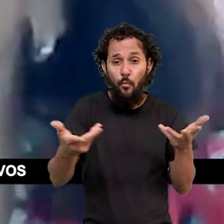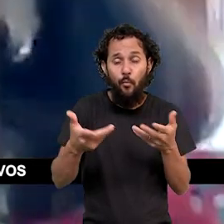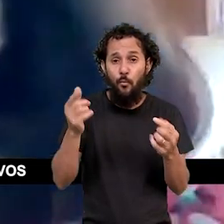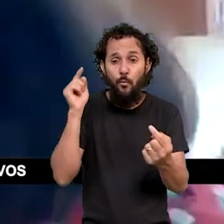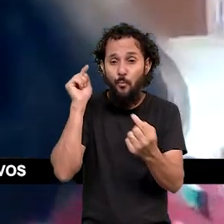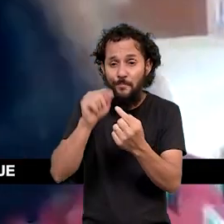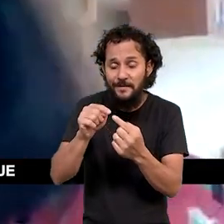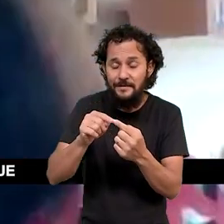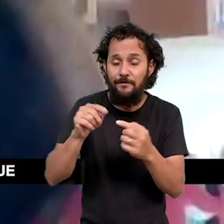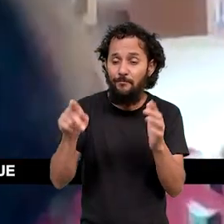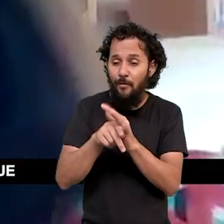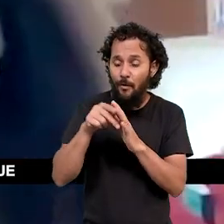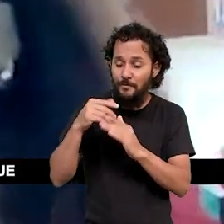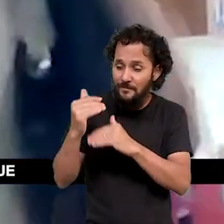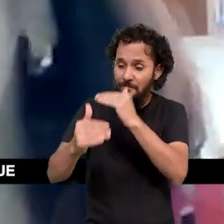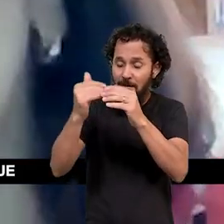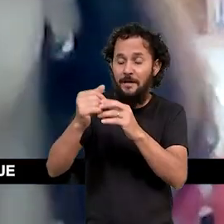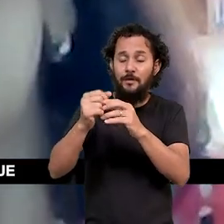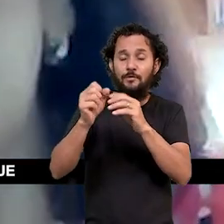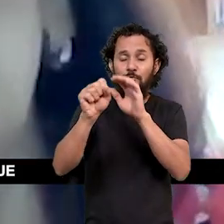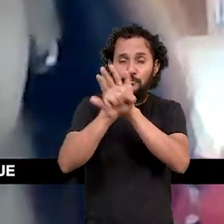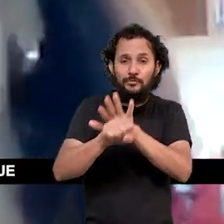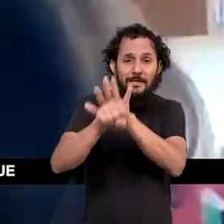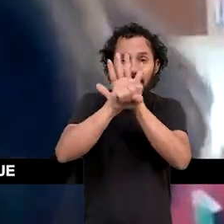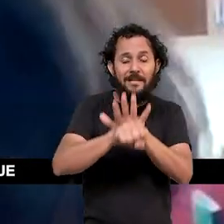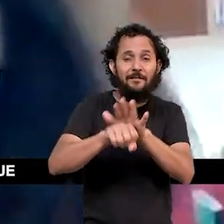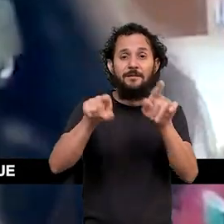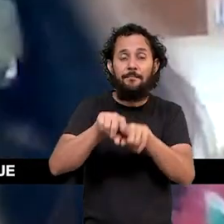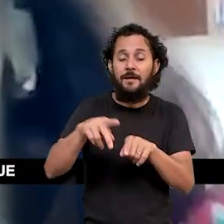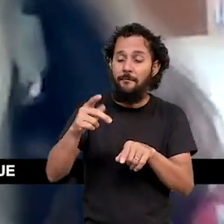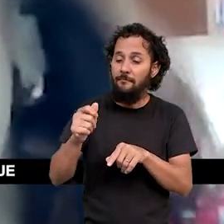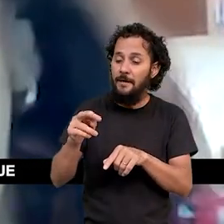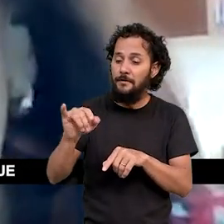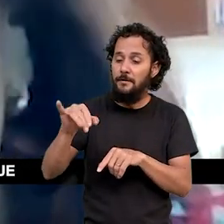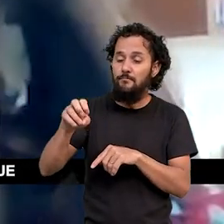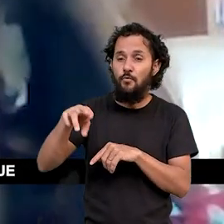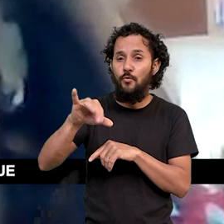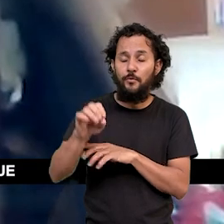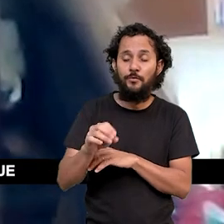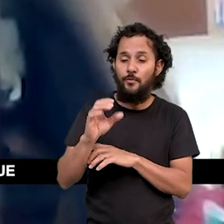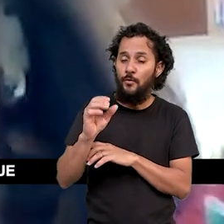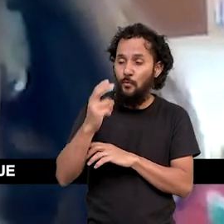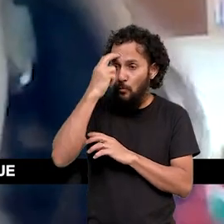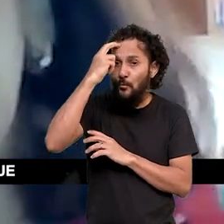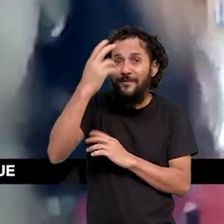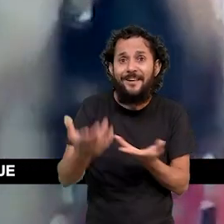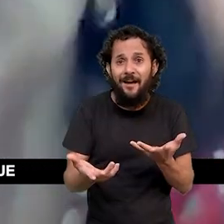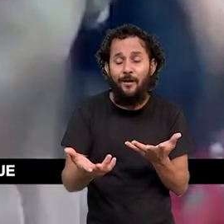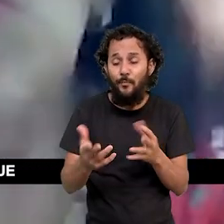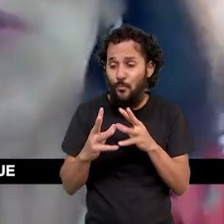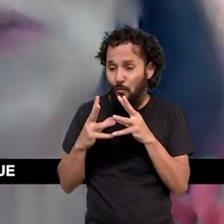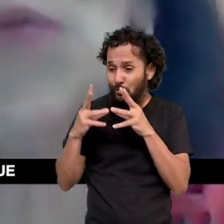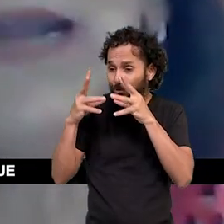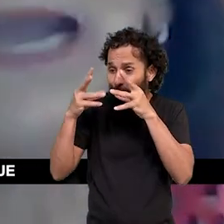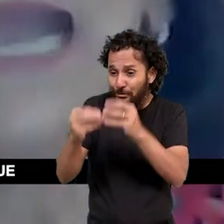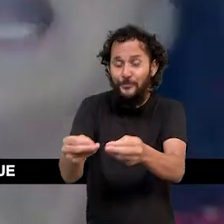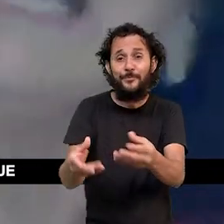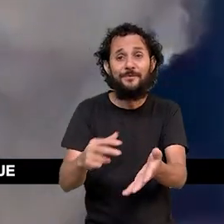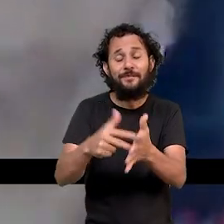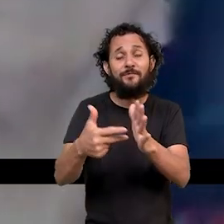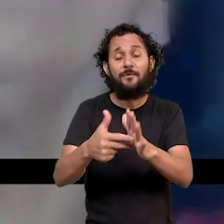hoje, dos objetivos do desenvolvimento sustentável, trazendo aí a questão do patrimônio cultural, né? Isso